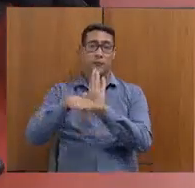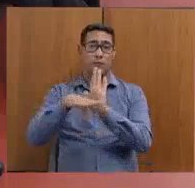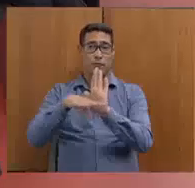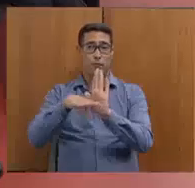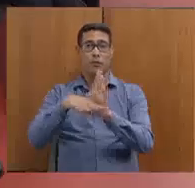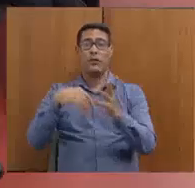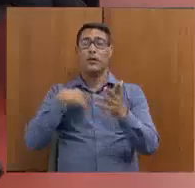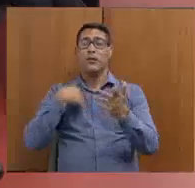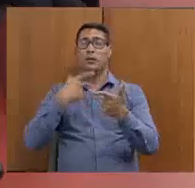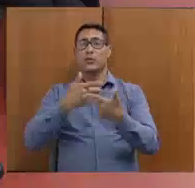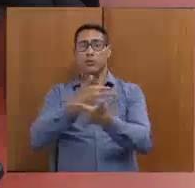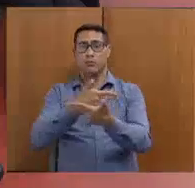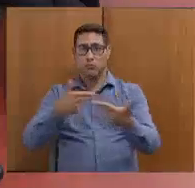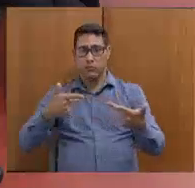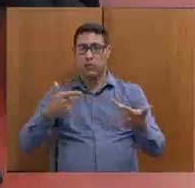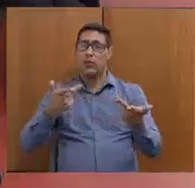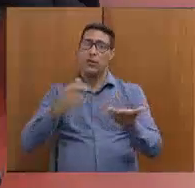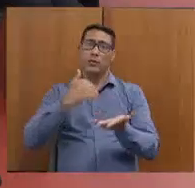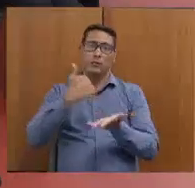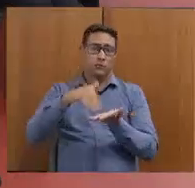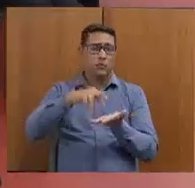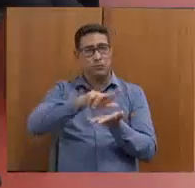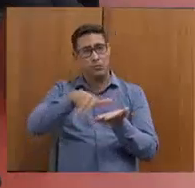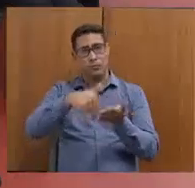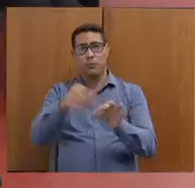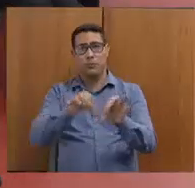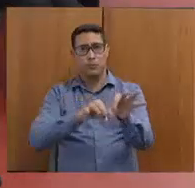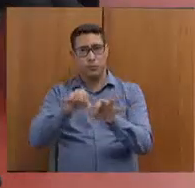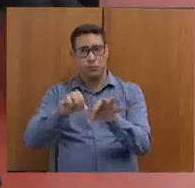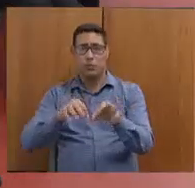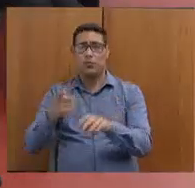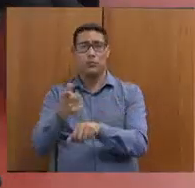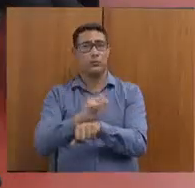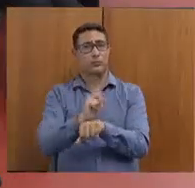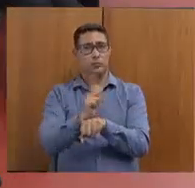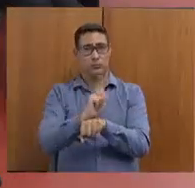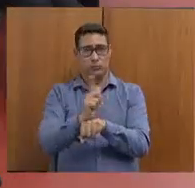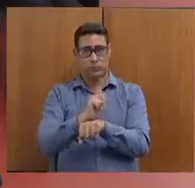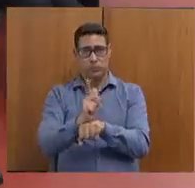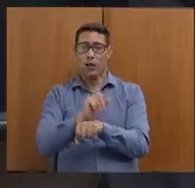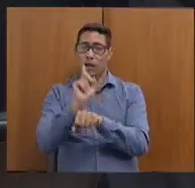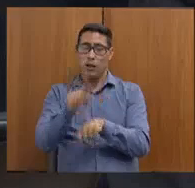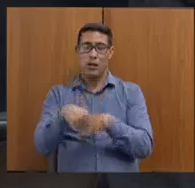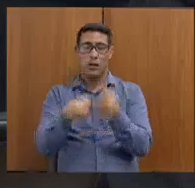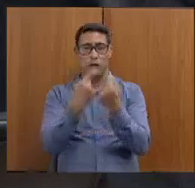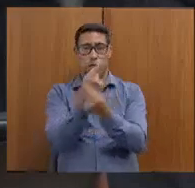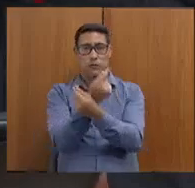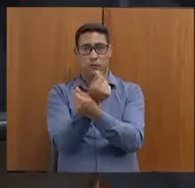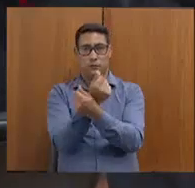Superintendência de Planejamento, Gestão e Finanças.